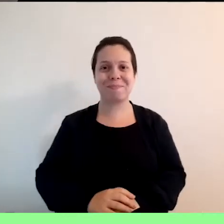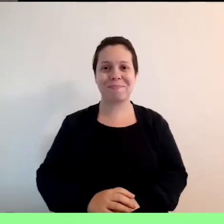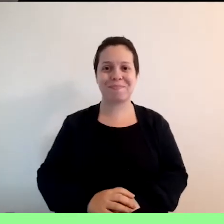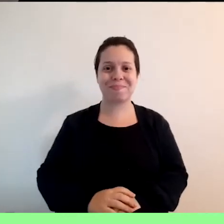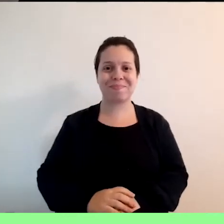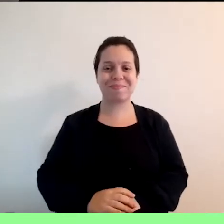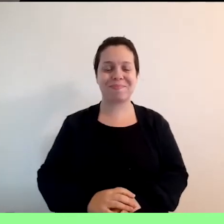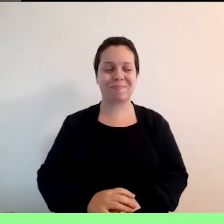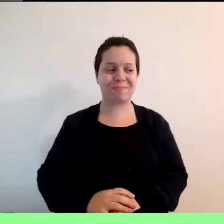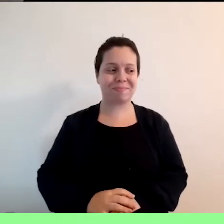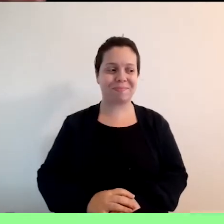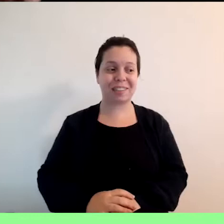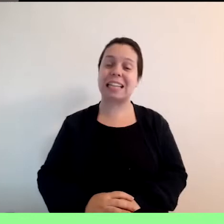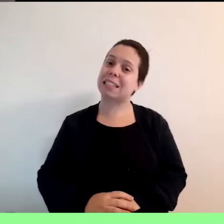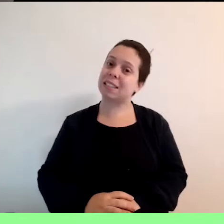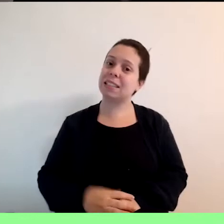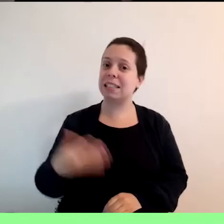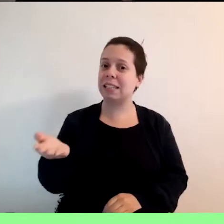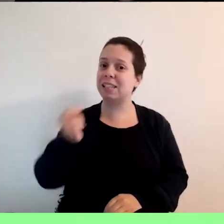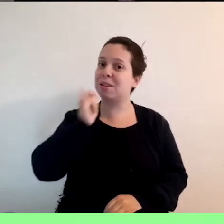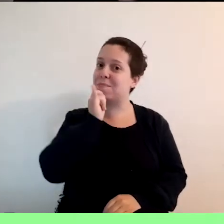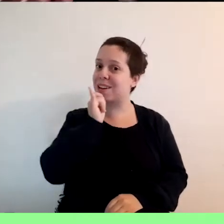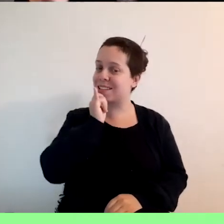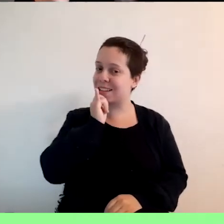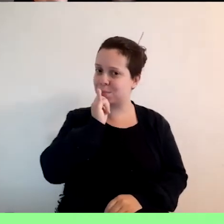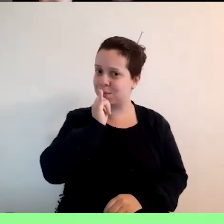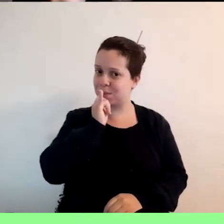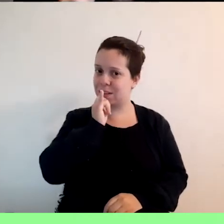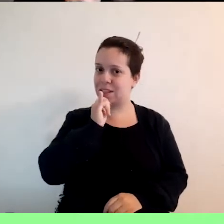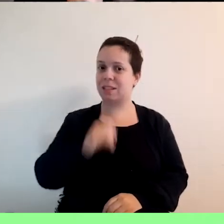E o que você acha sobre, por exemplo, precisa de uma ferramenta como essa